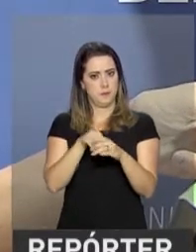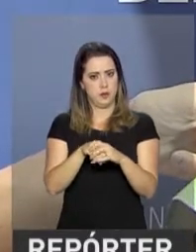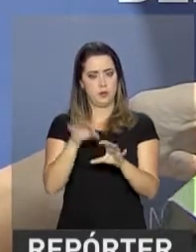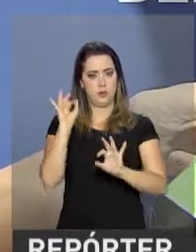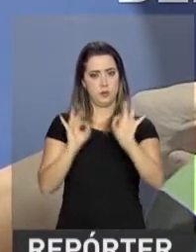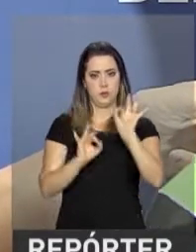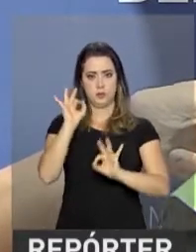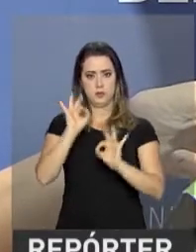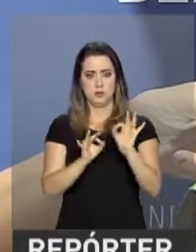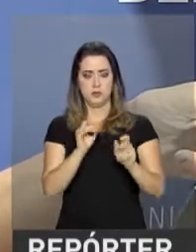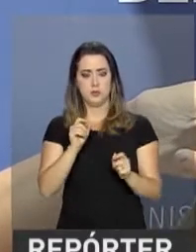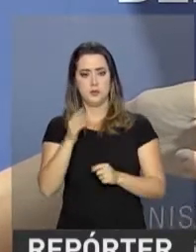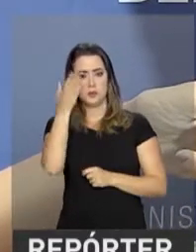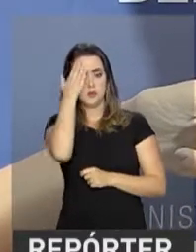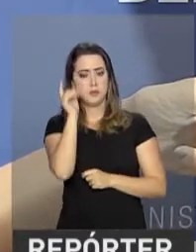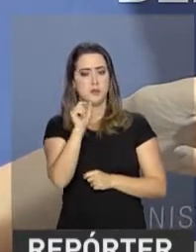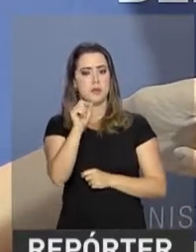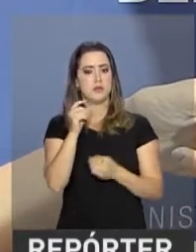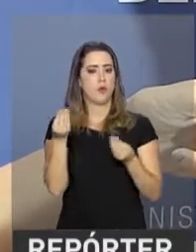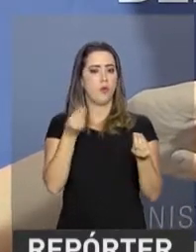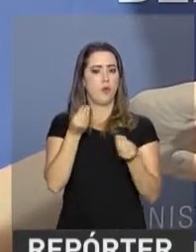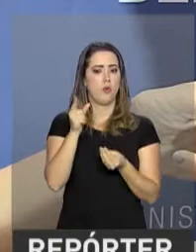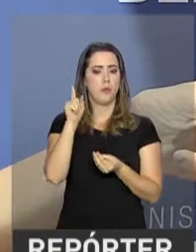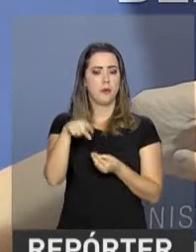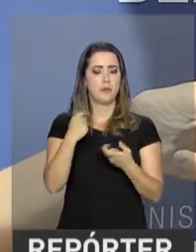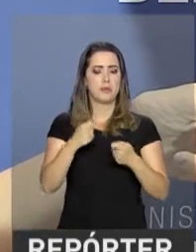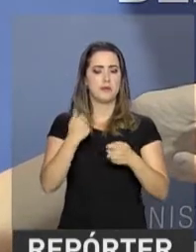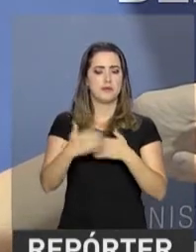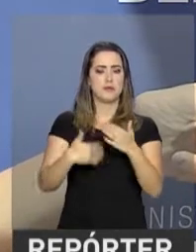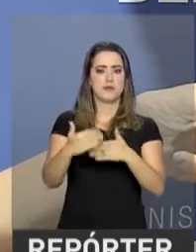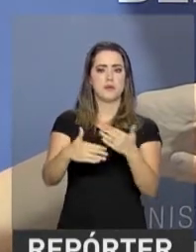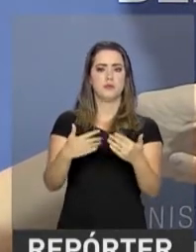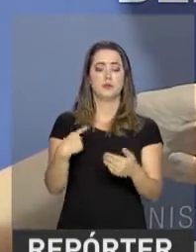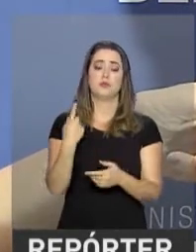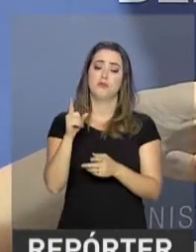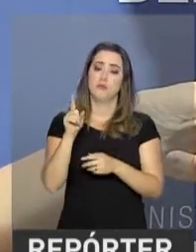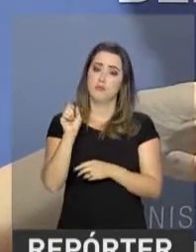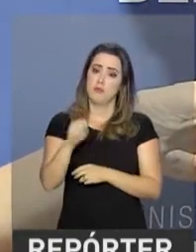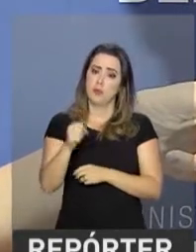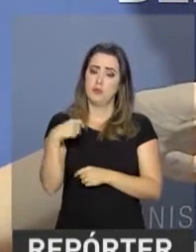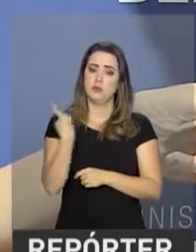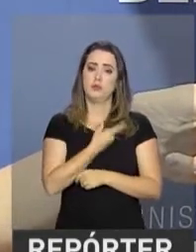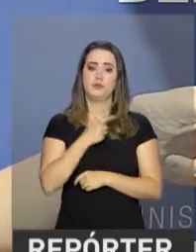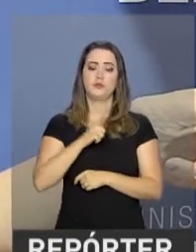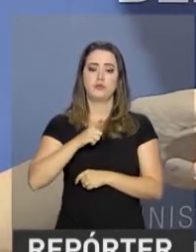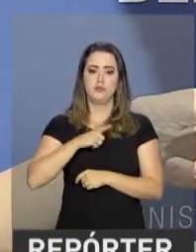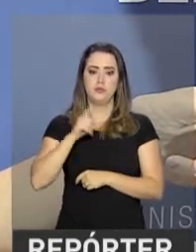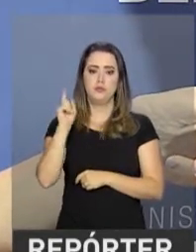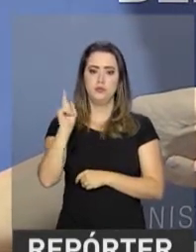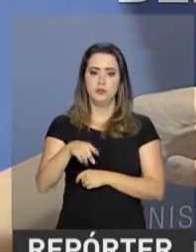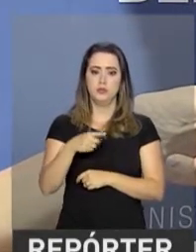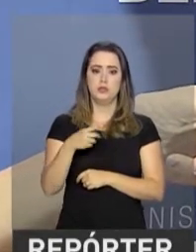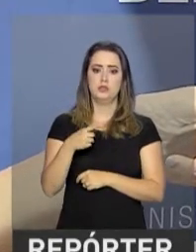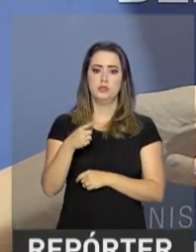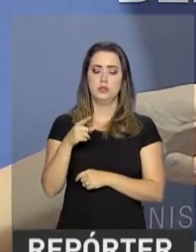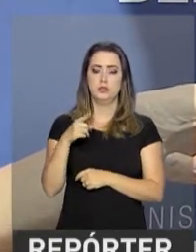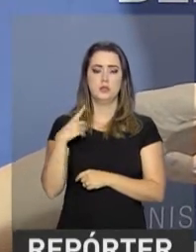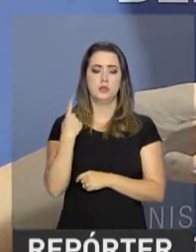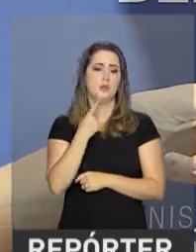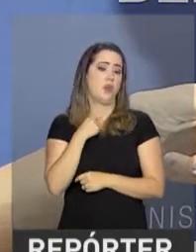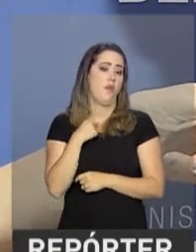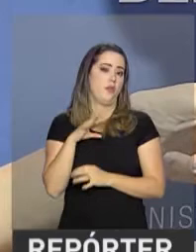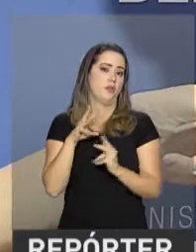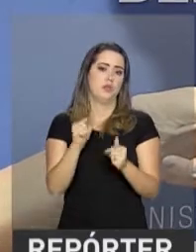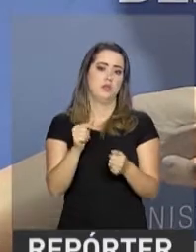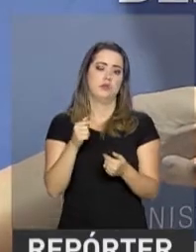para ver se isso se dá com a celeridade que tem que ser da danisco logicamente temos há o interesse total e que